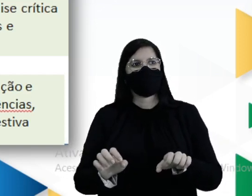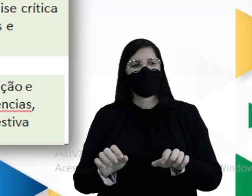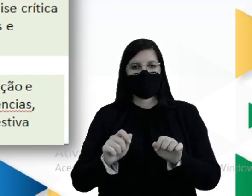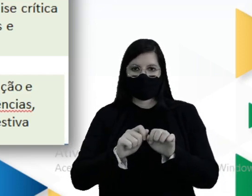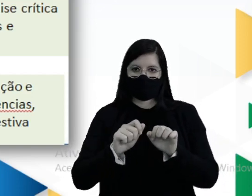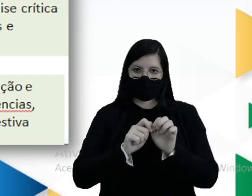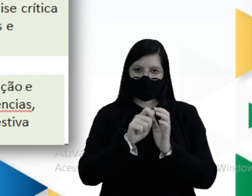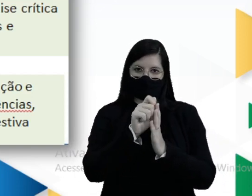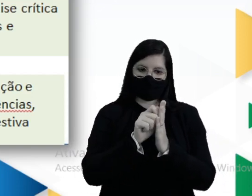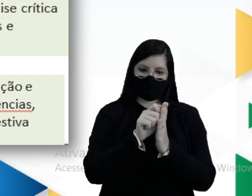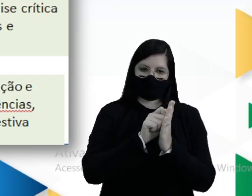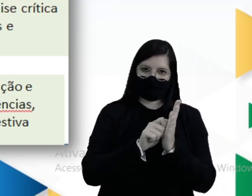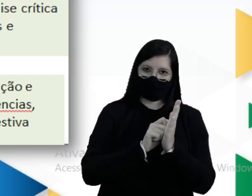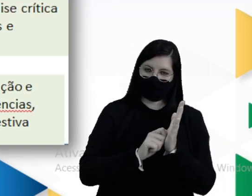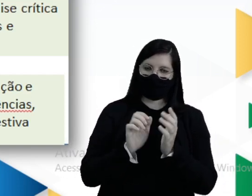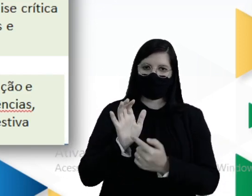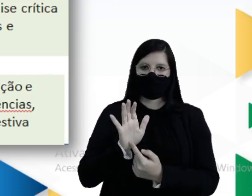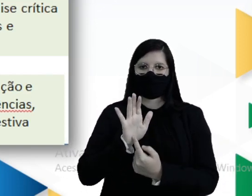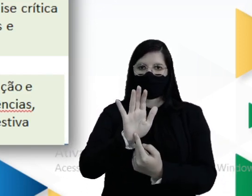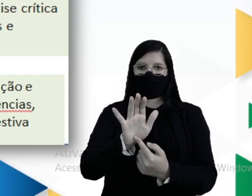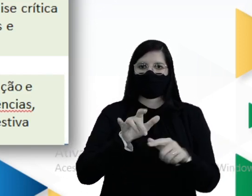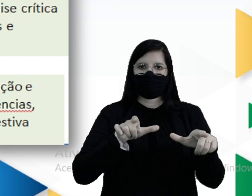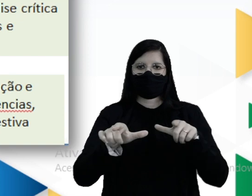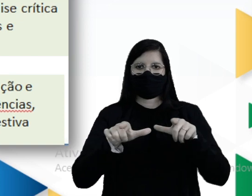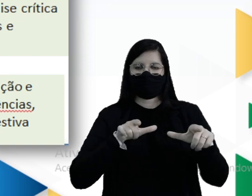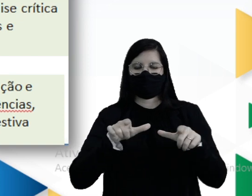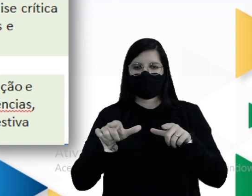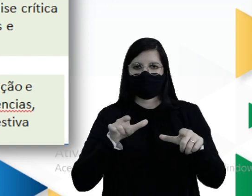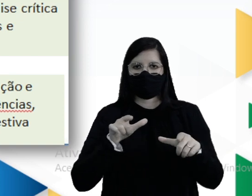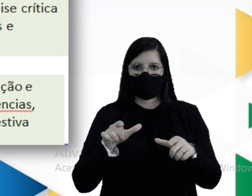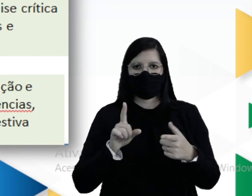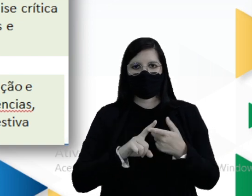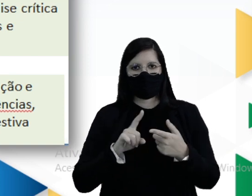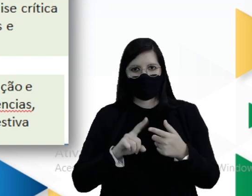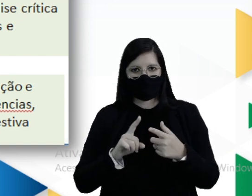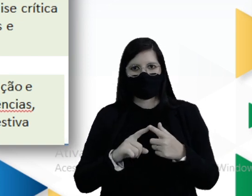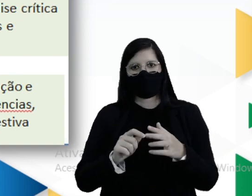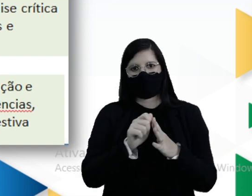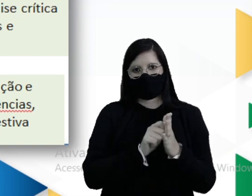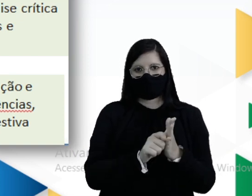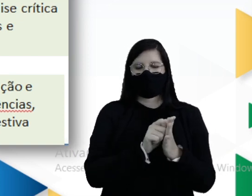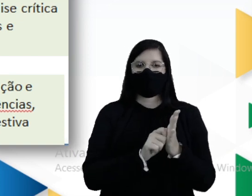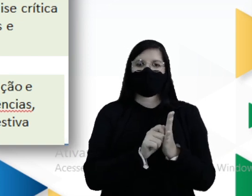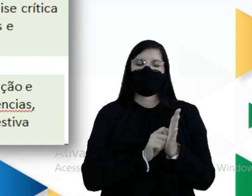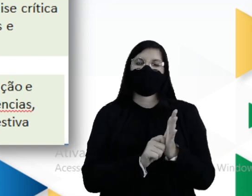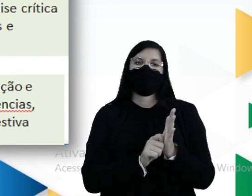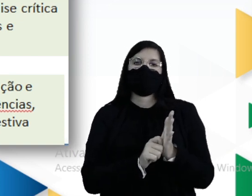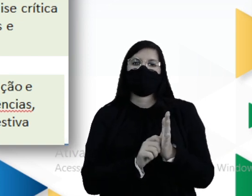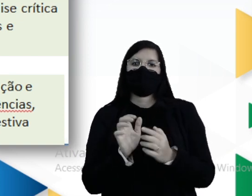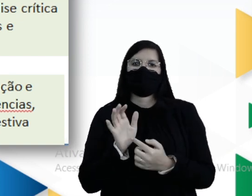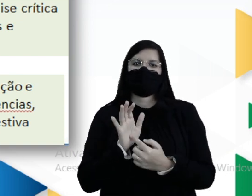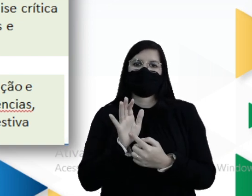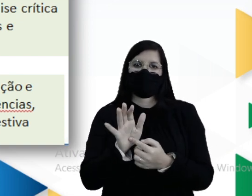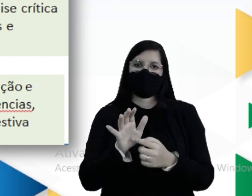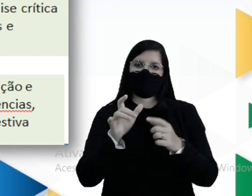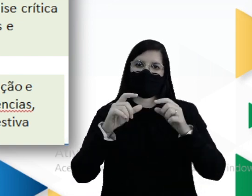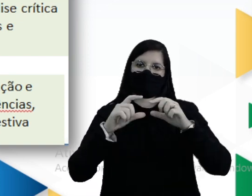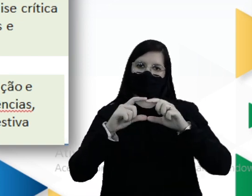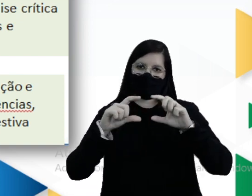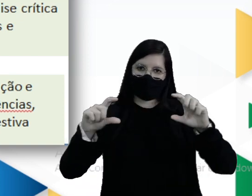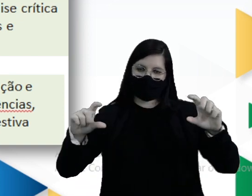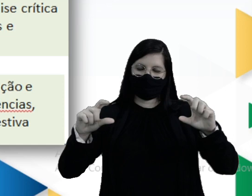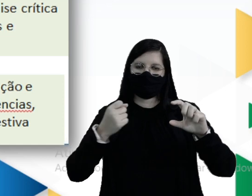fazer, digamos, vai apresentar um trabalho, você vai apresentar também um trabalho escrito, né? Aí você vai ter que mostrar o espaço,